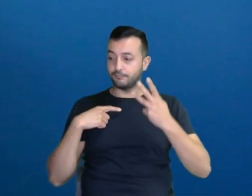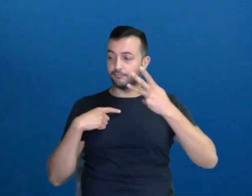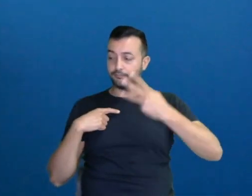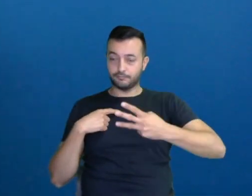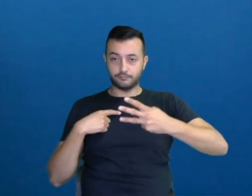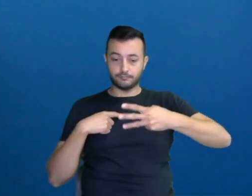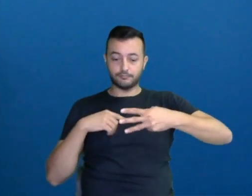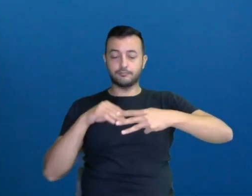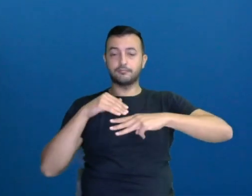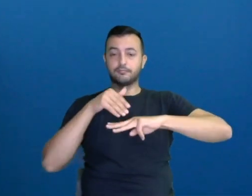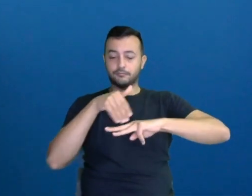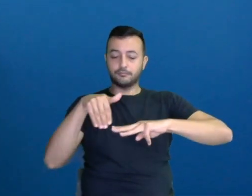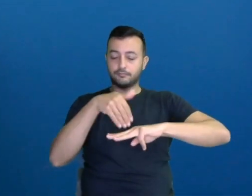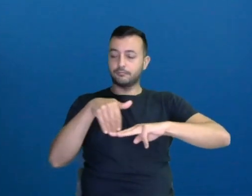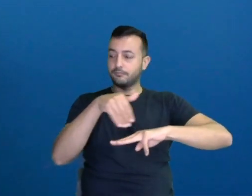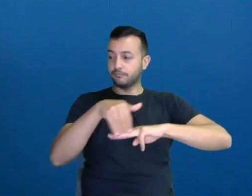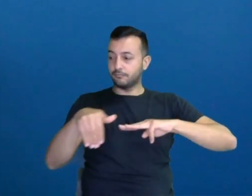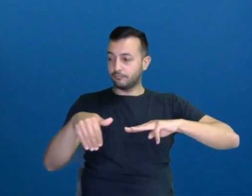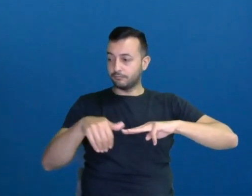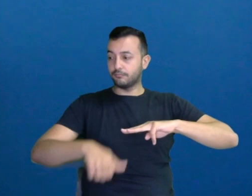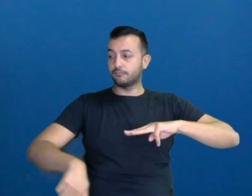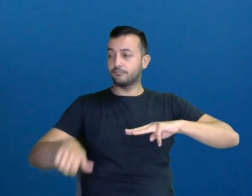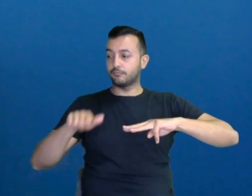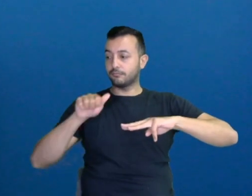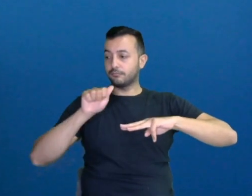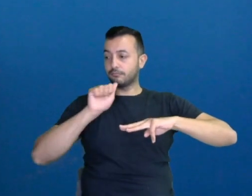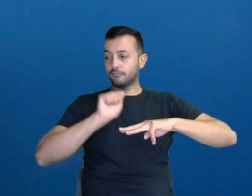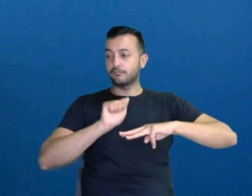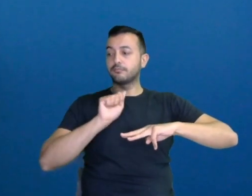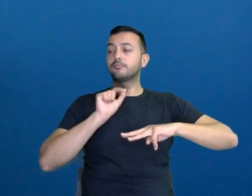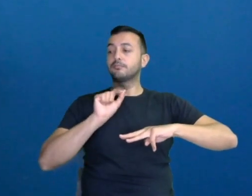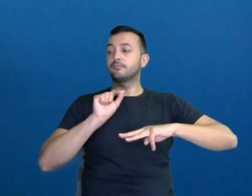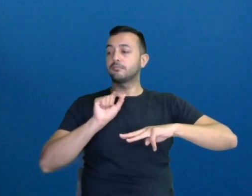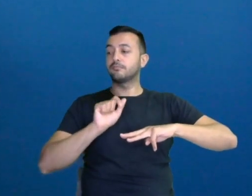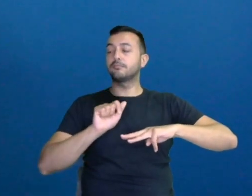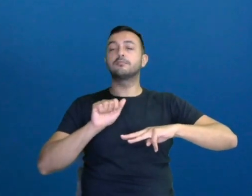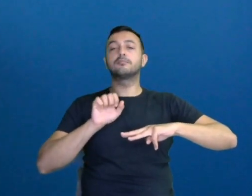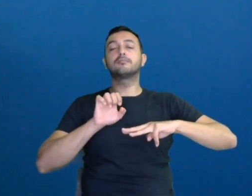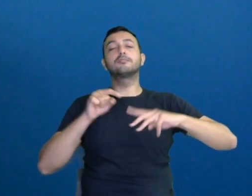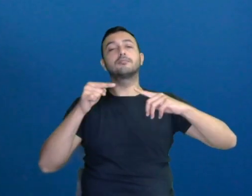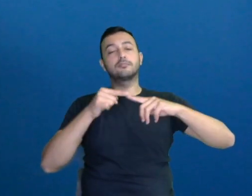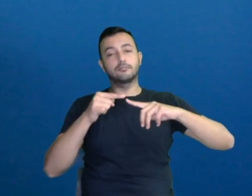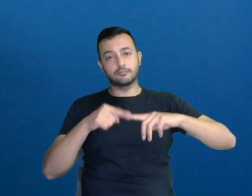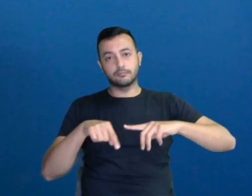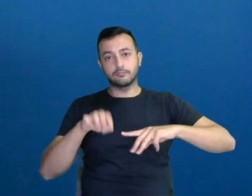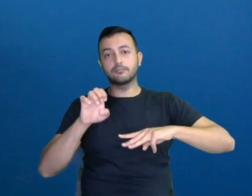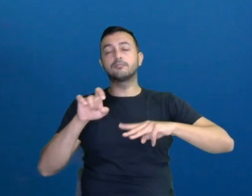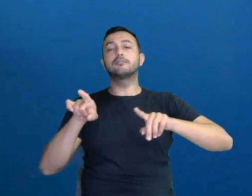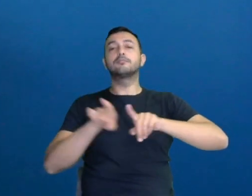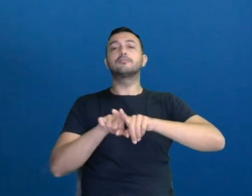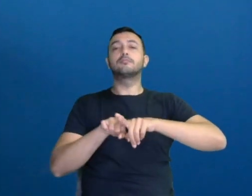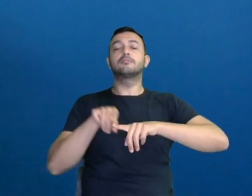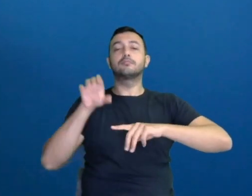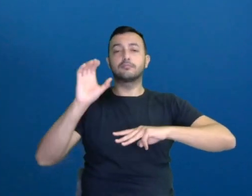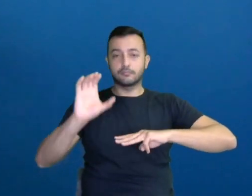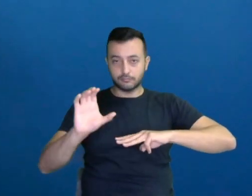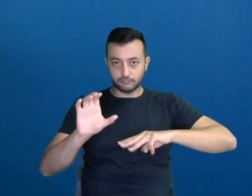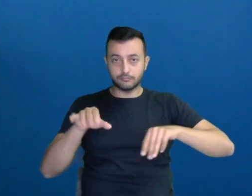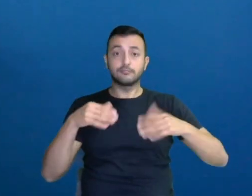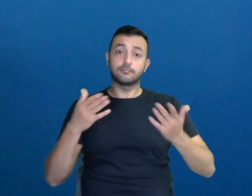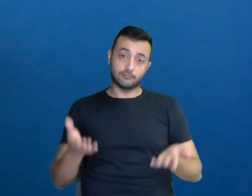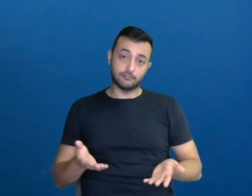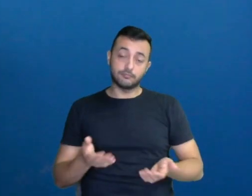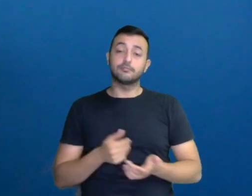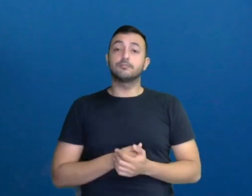transversais. O segmento A é correspondente aqui, ó, ao segmento E e também é correspondente ao segmento C,